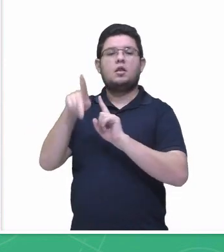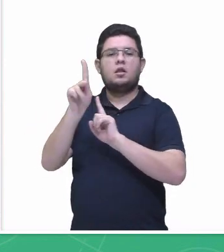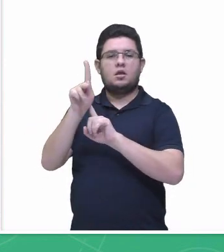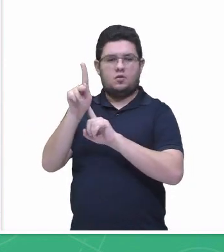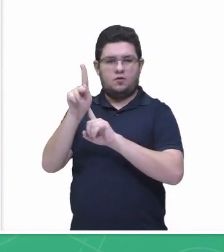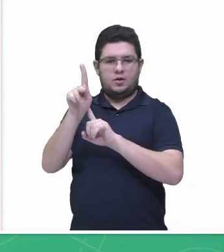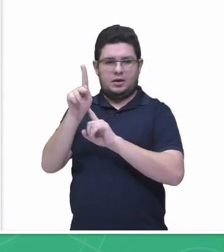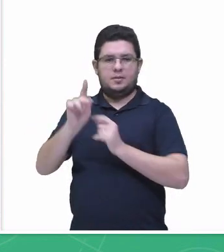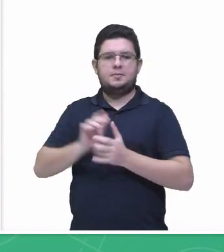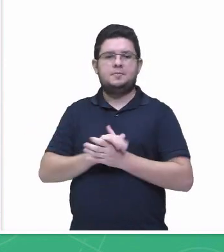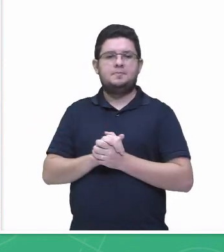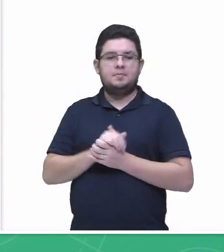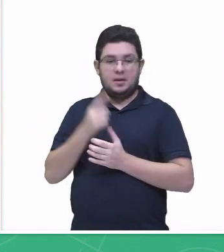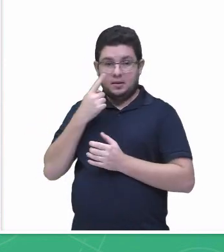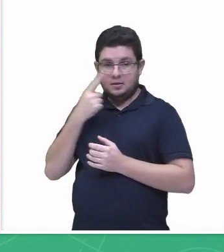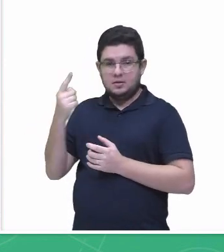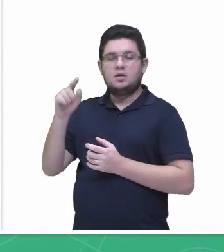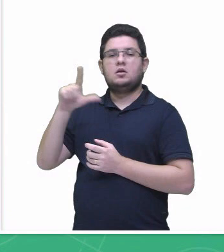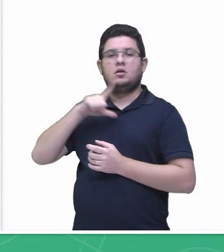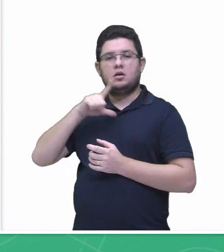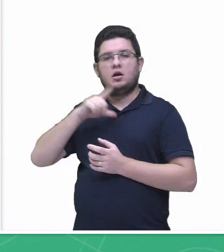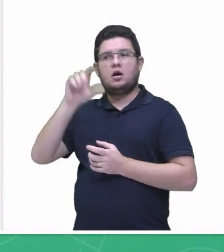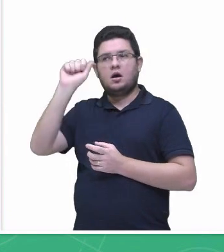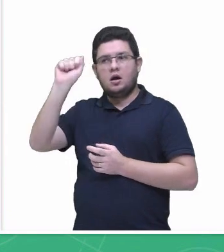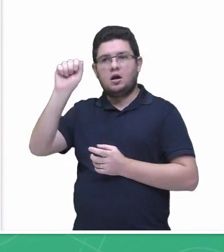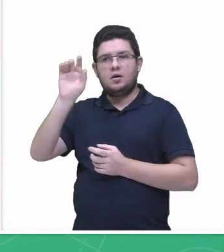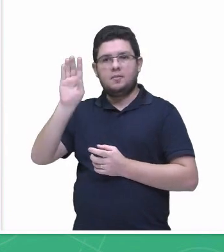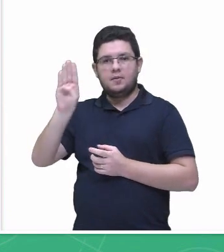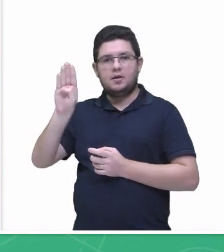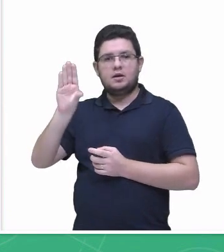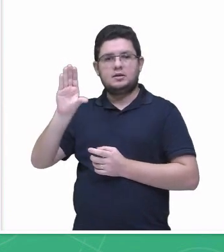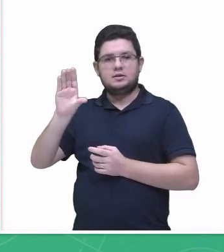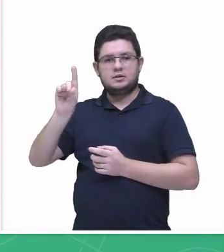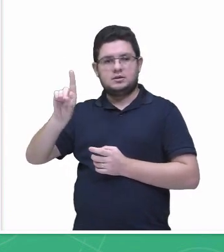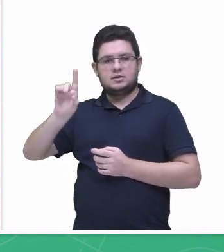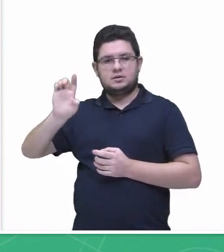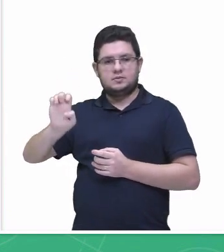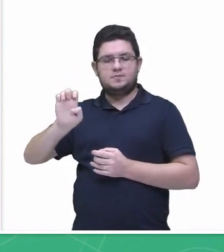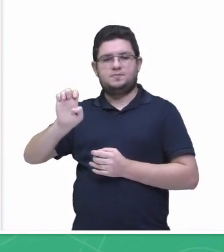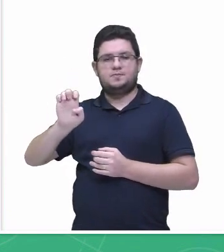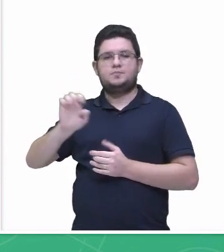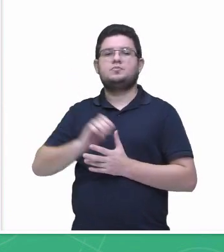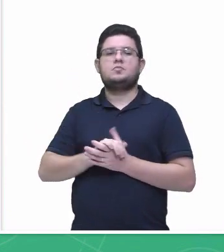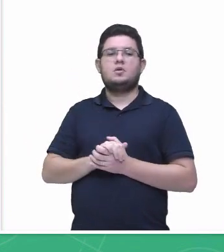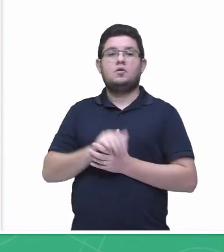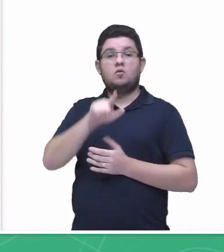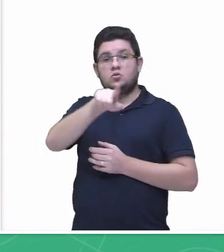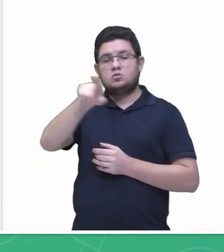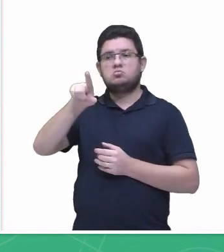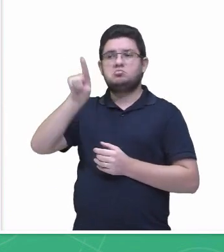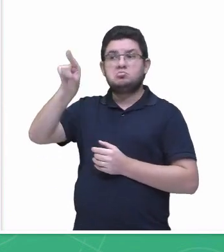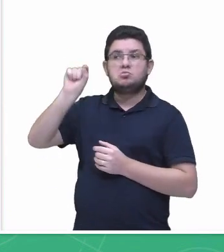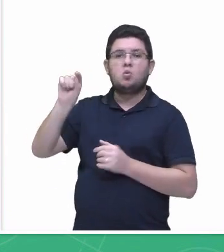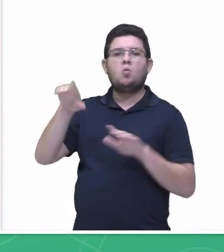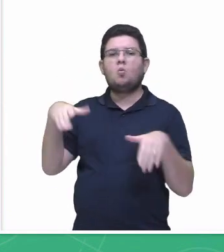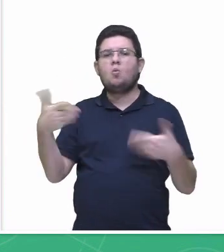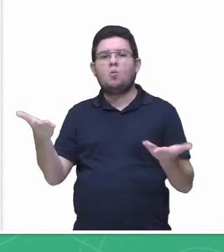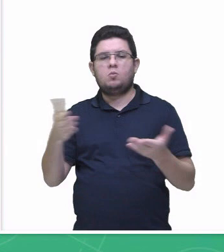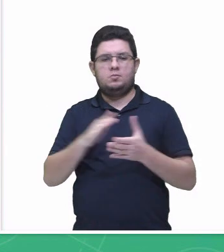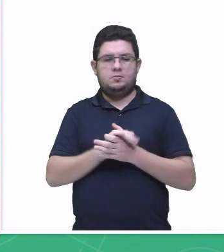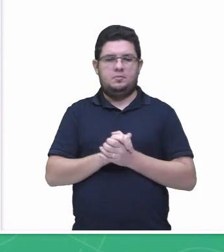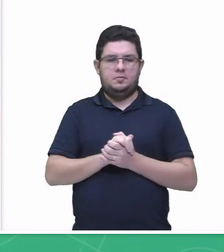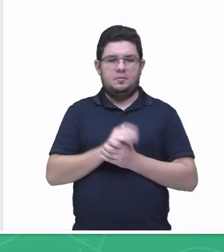Então, nós temos aí as 5 alternativas e qual foi a alternativa que você escolheu? Vamos aí observar as